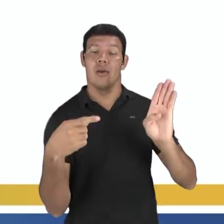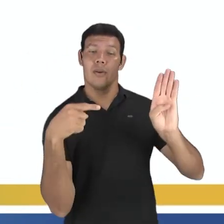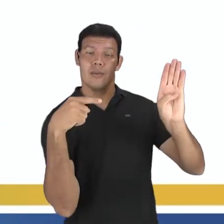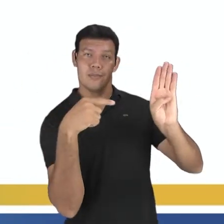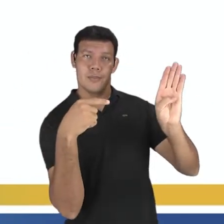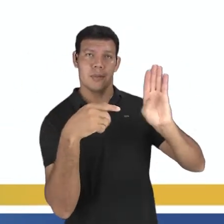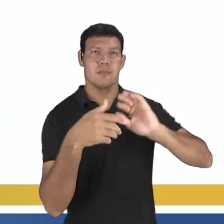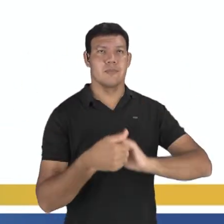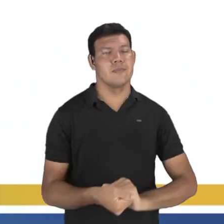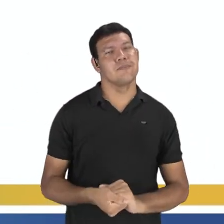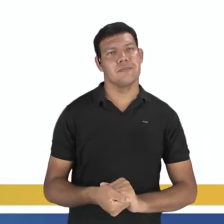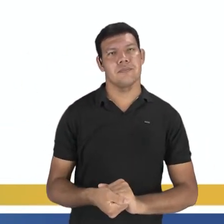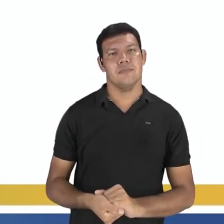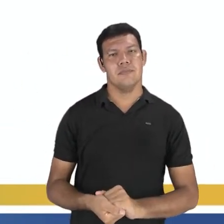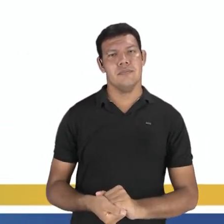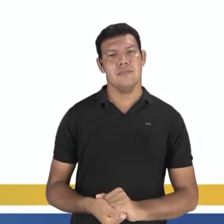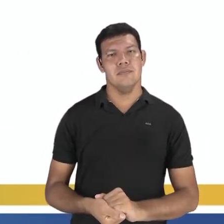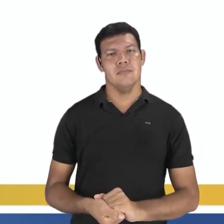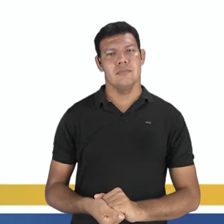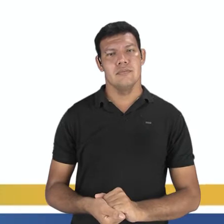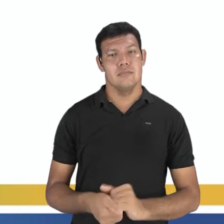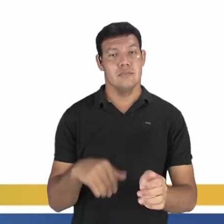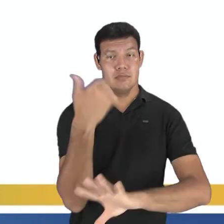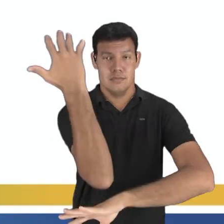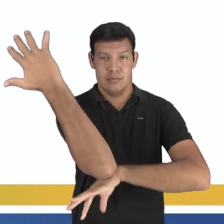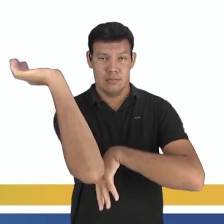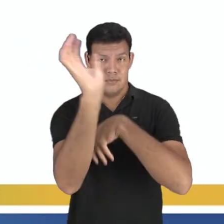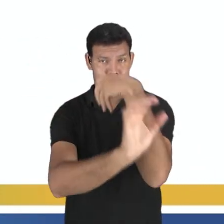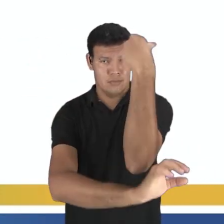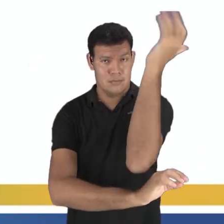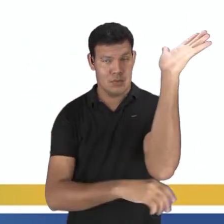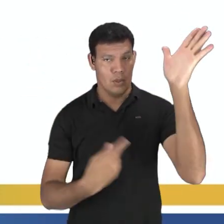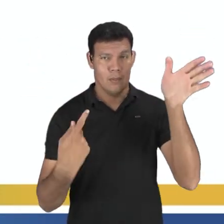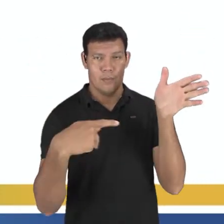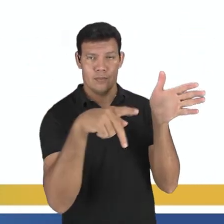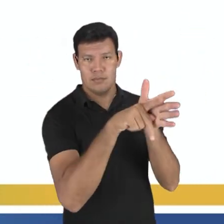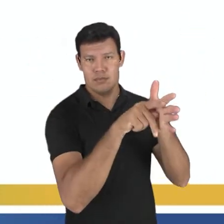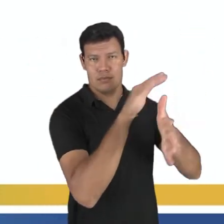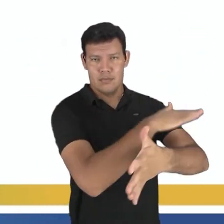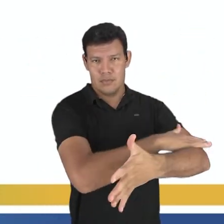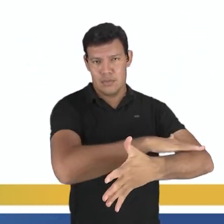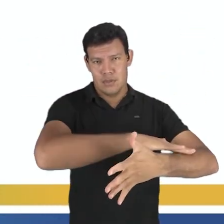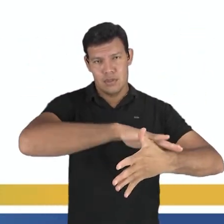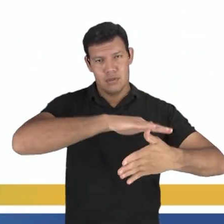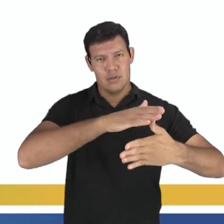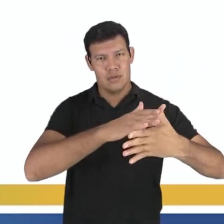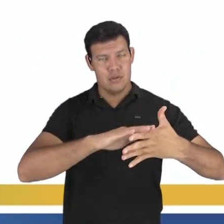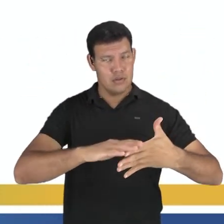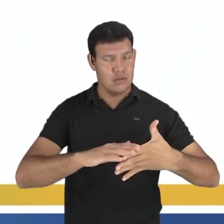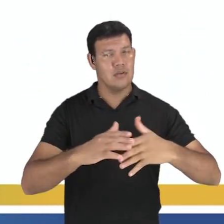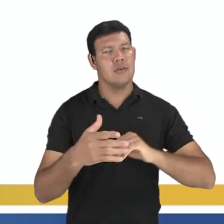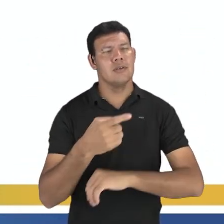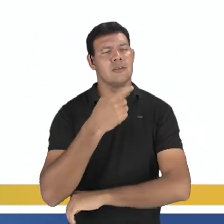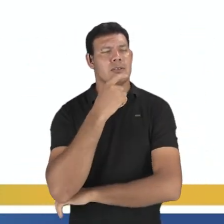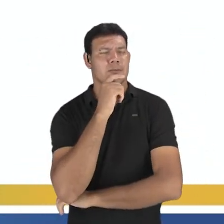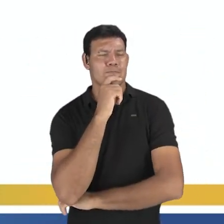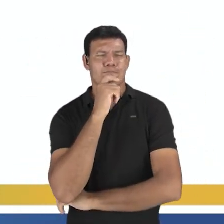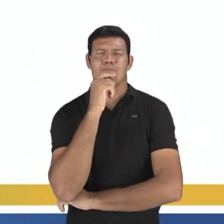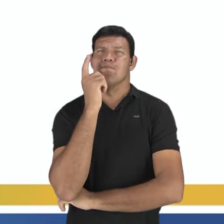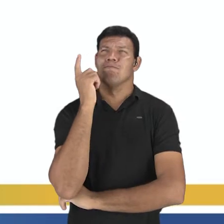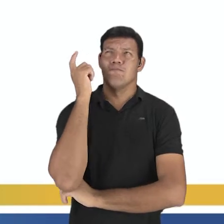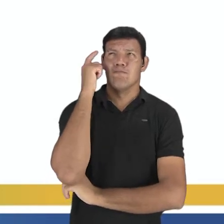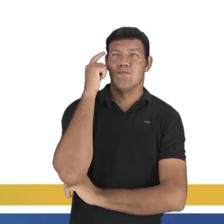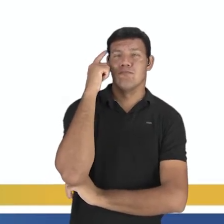letra B e vamos por eliminação. As árvores da Mata Atlântica. Deixa eu